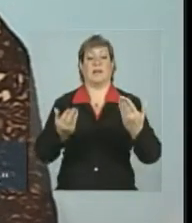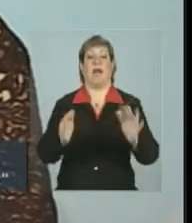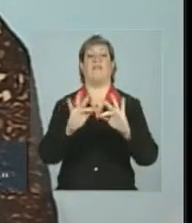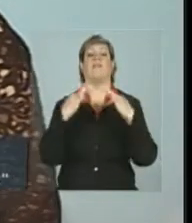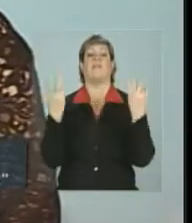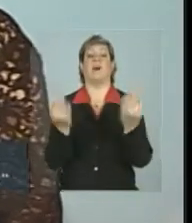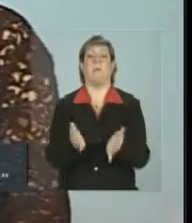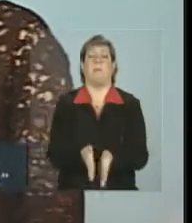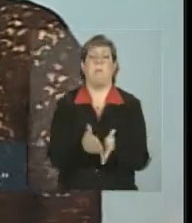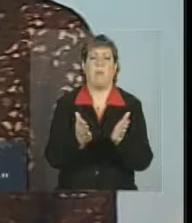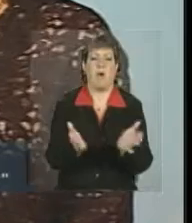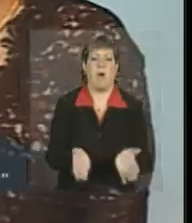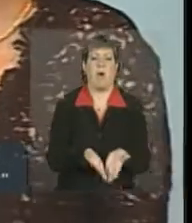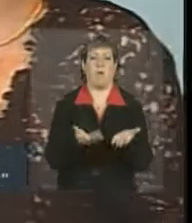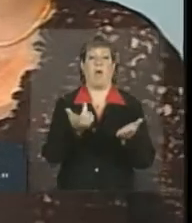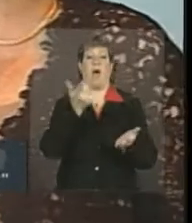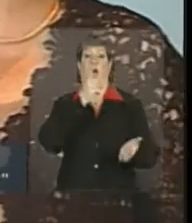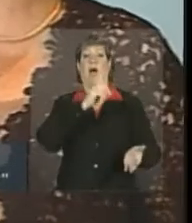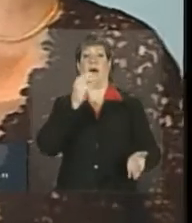famílias pobres